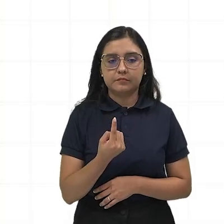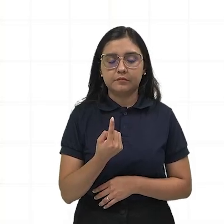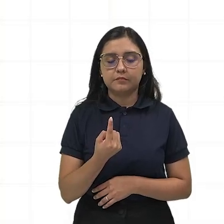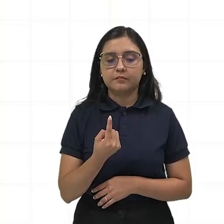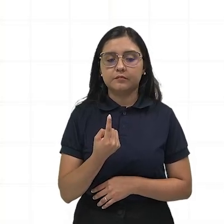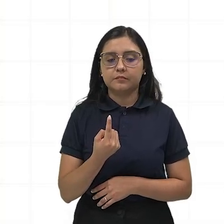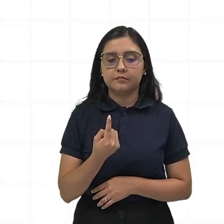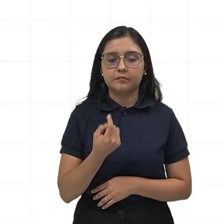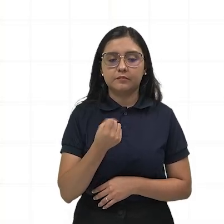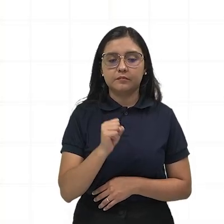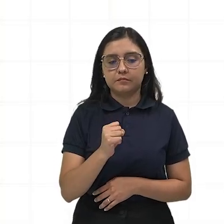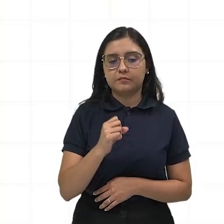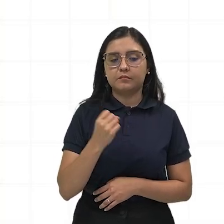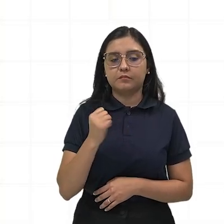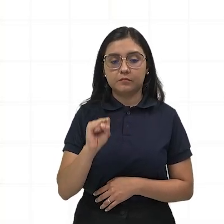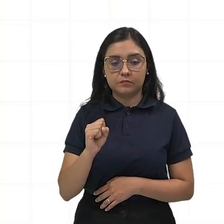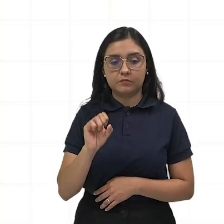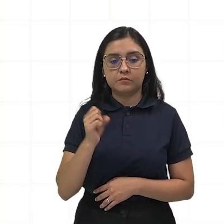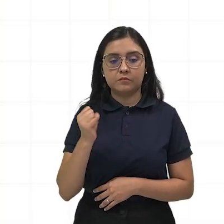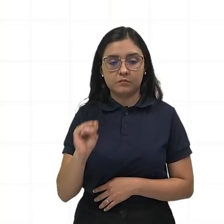51... Aí